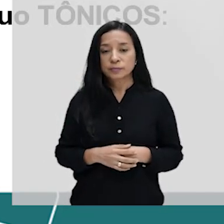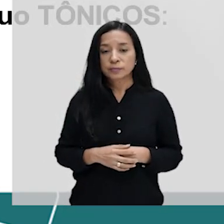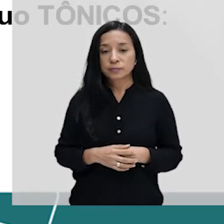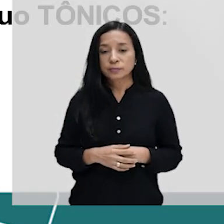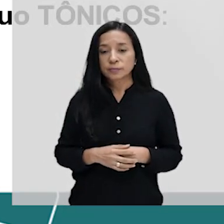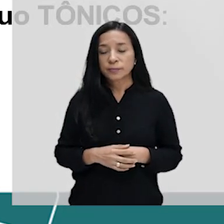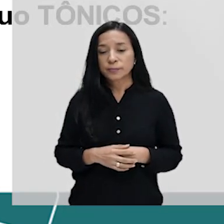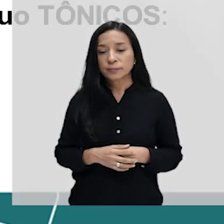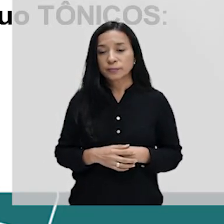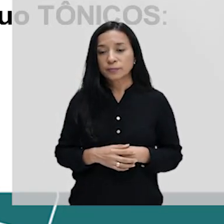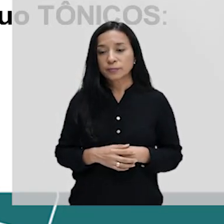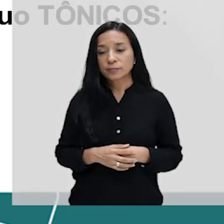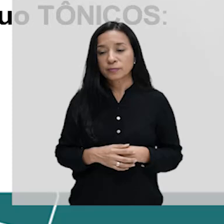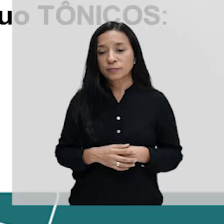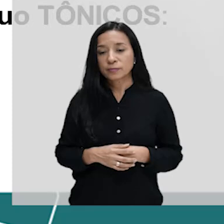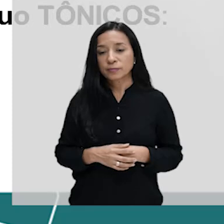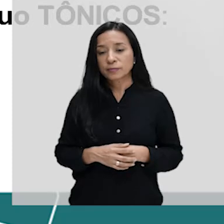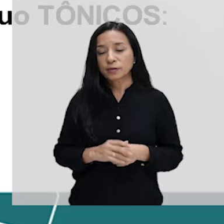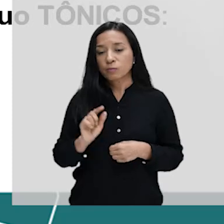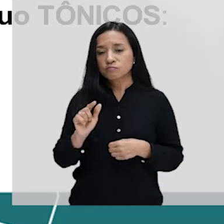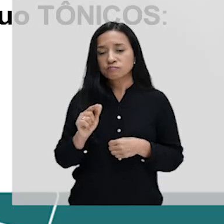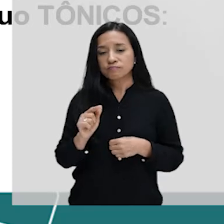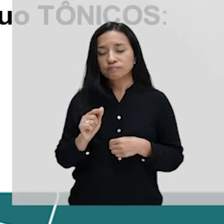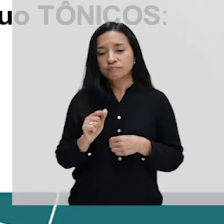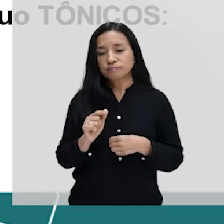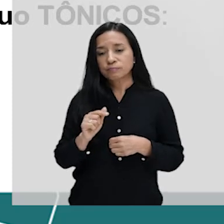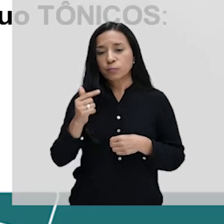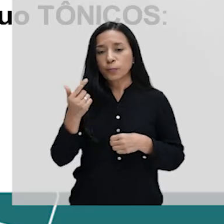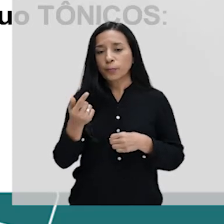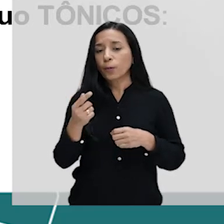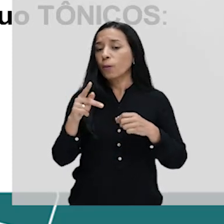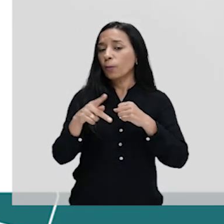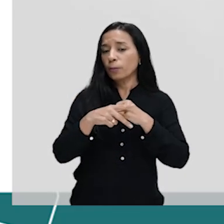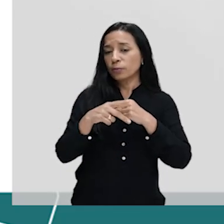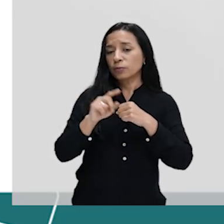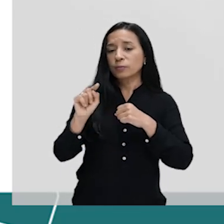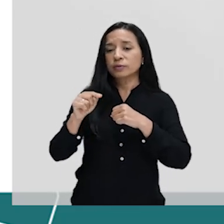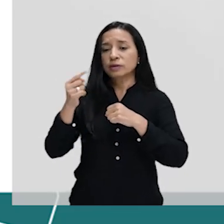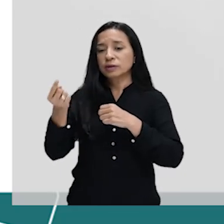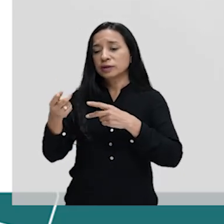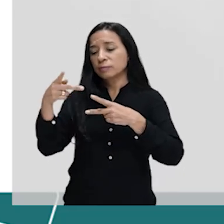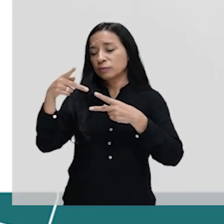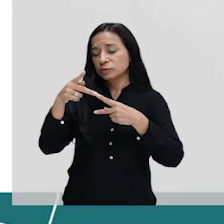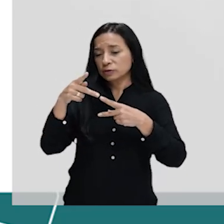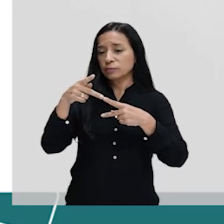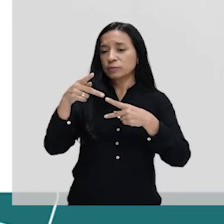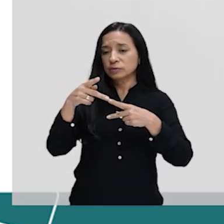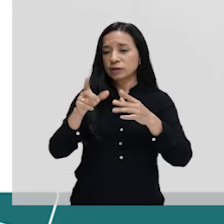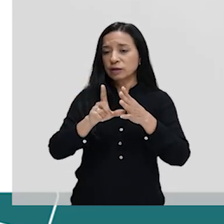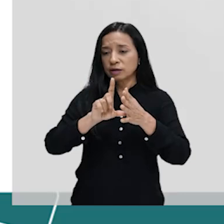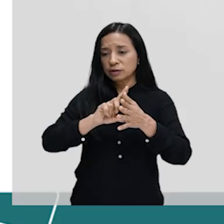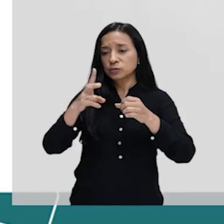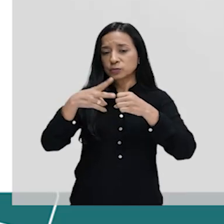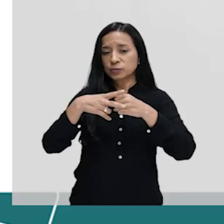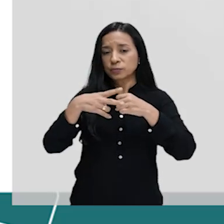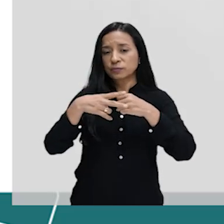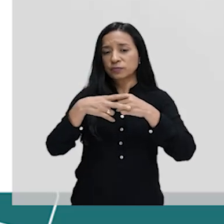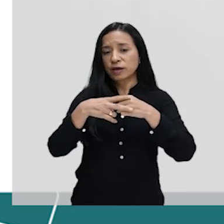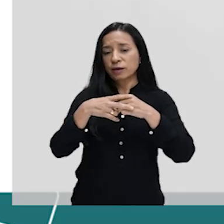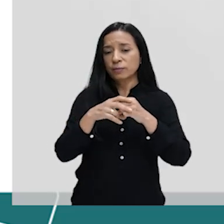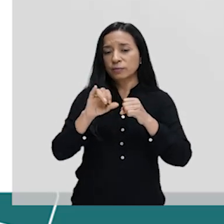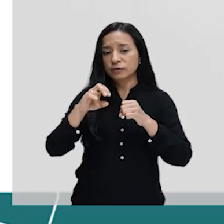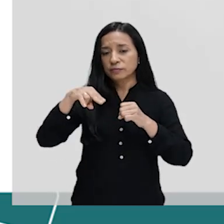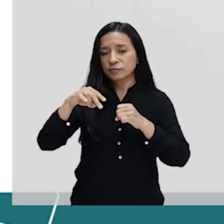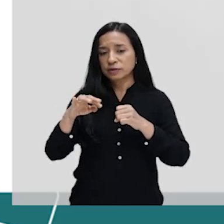vem depois da preposição, mas antecede um verbo no infinitivo, deve ser utilizado o pronome do caso reto.